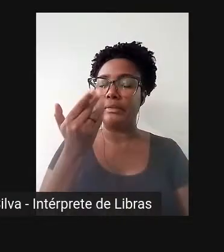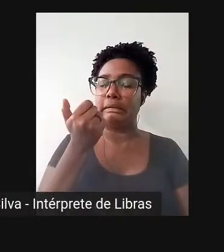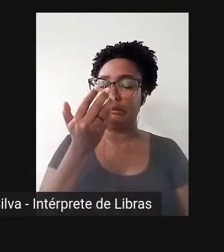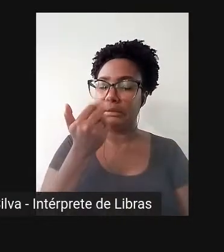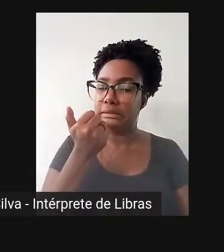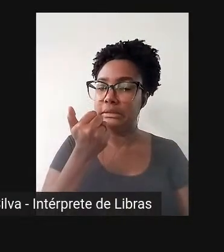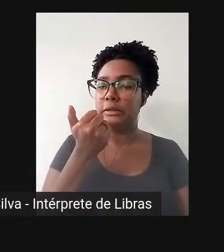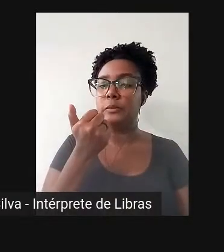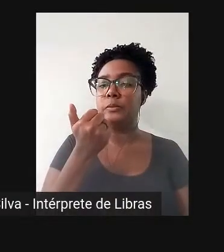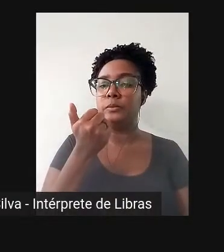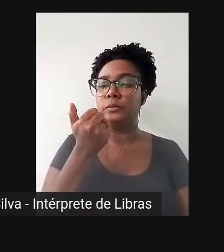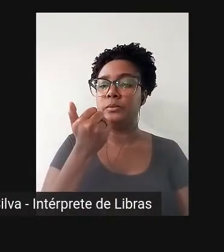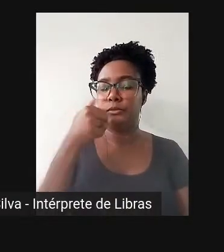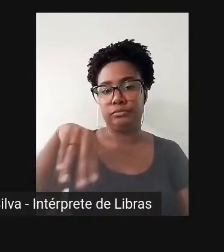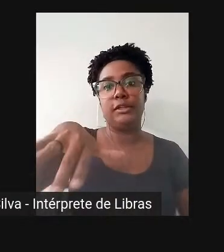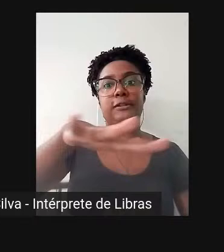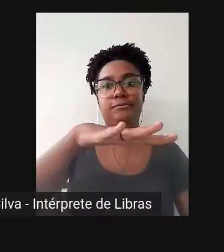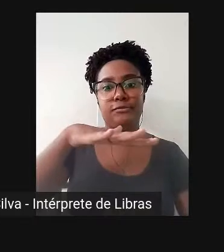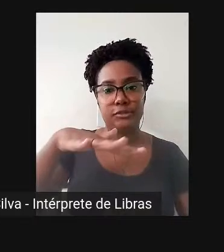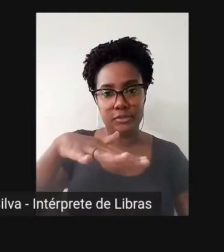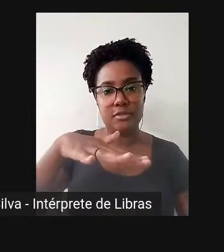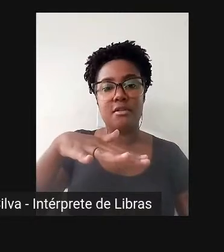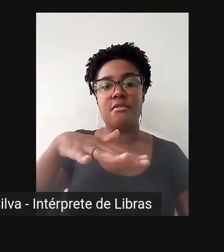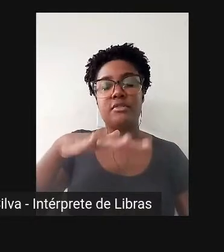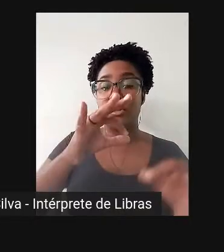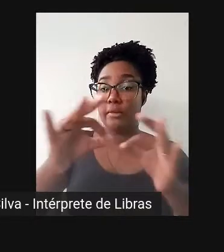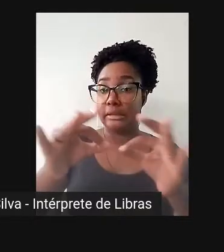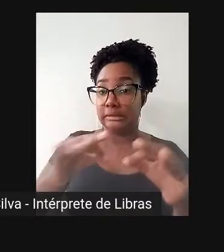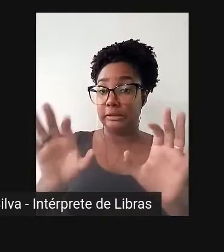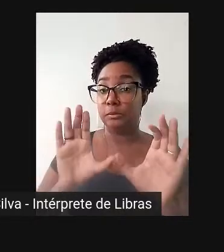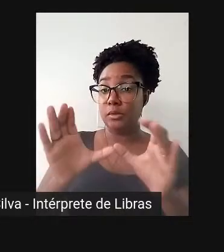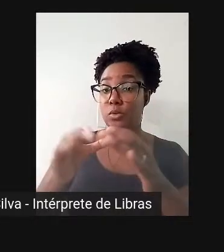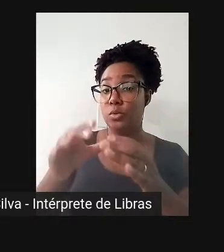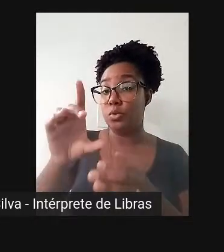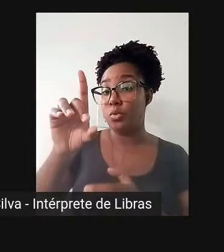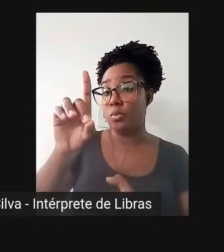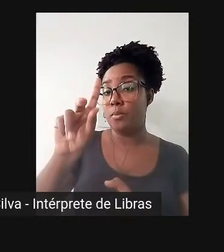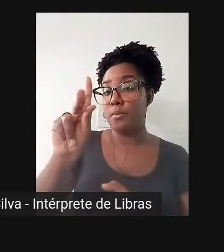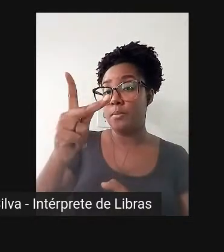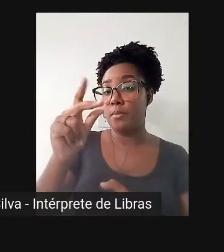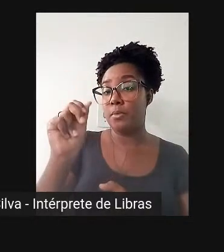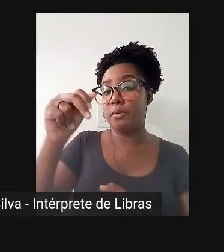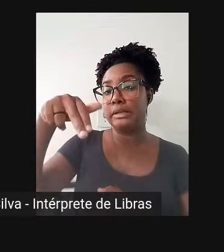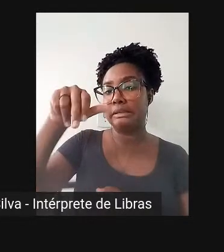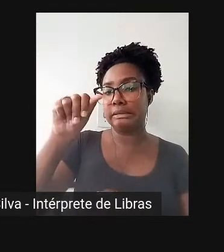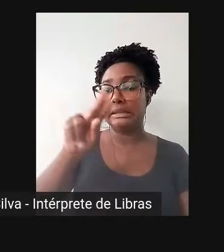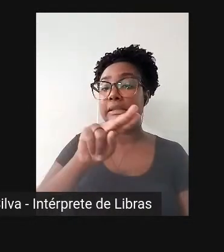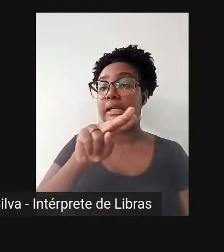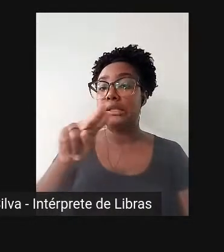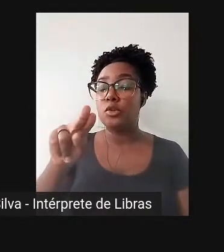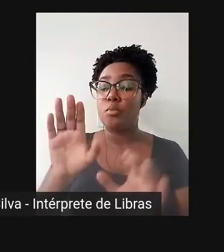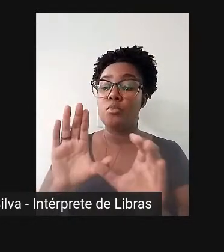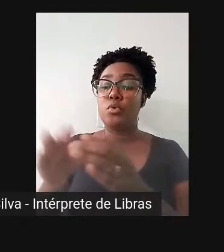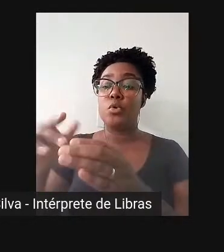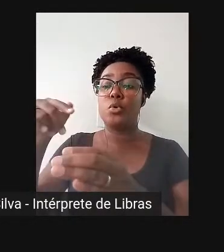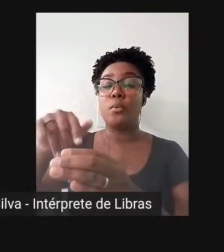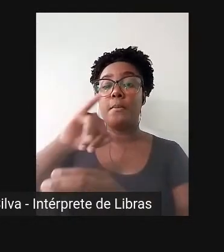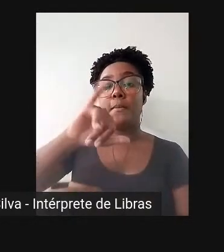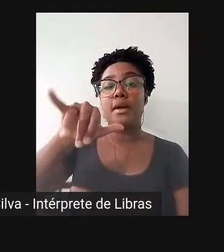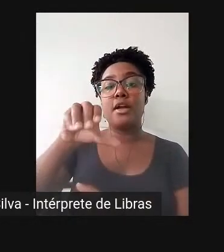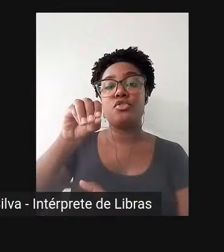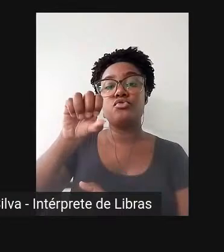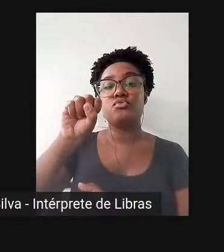né, representada pelo Núcleo Dana, que leva o nome de Josué de Castro, no âmbito do Ministério Público de